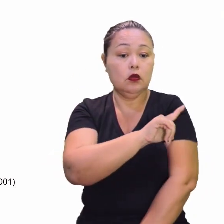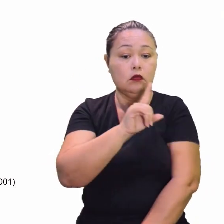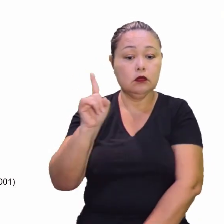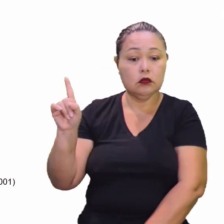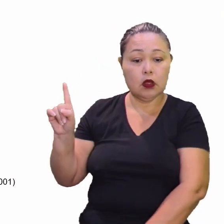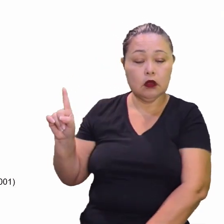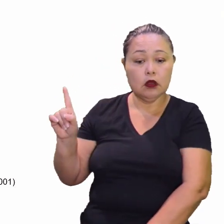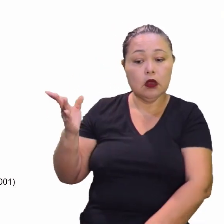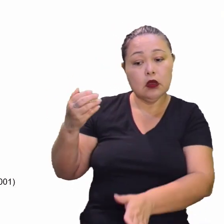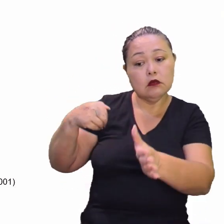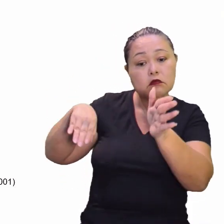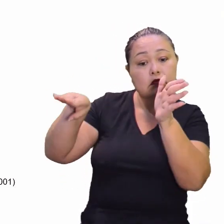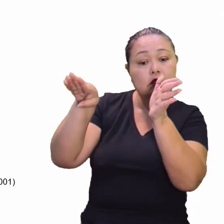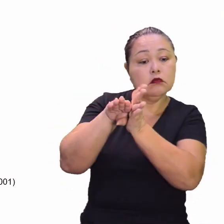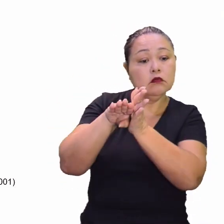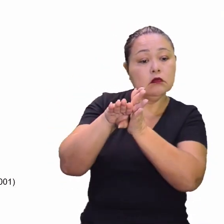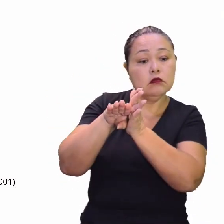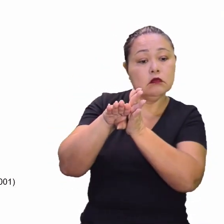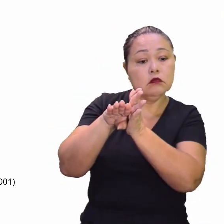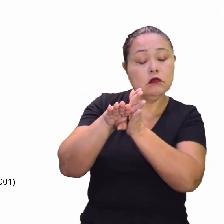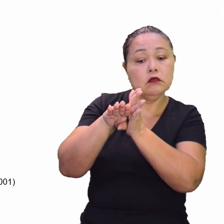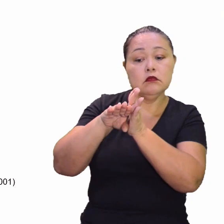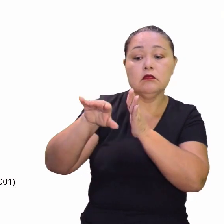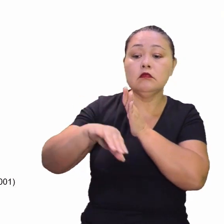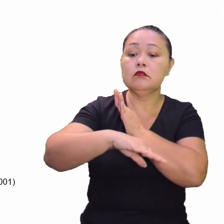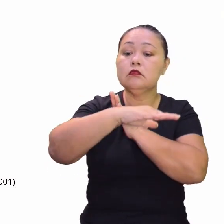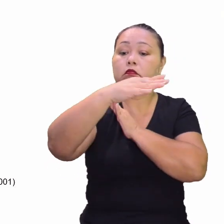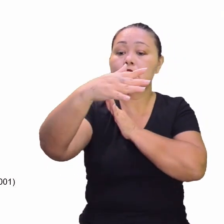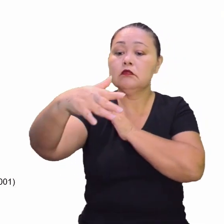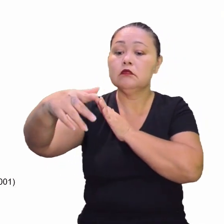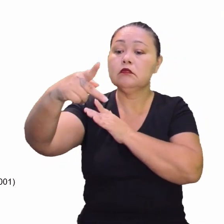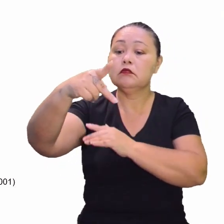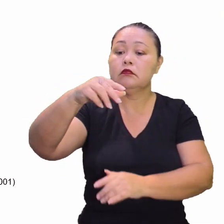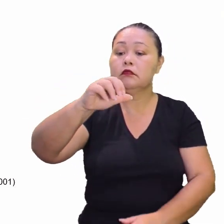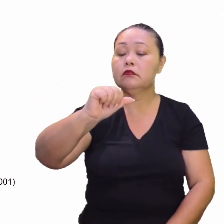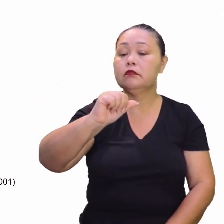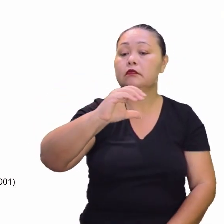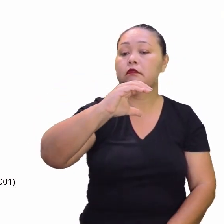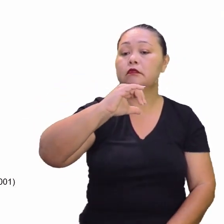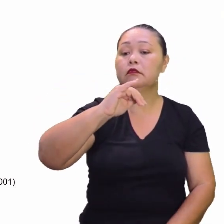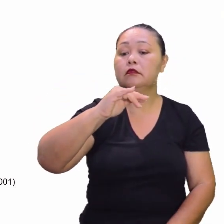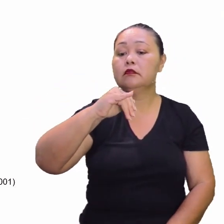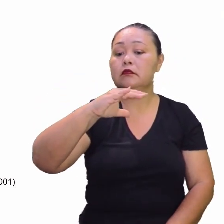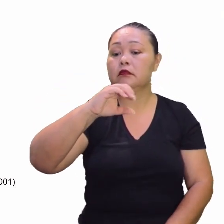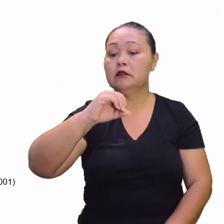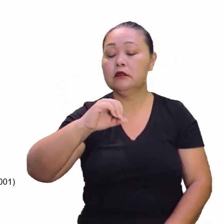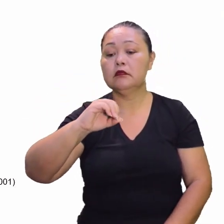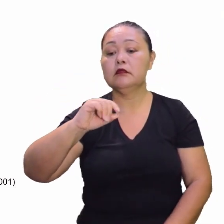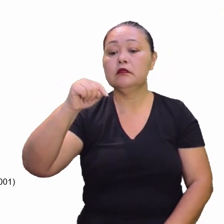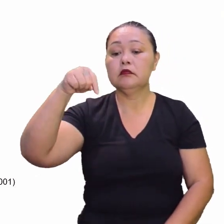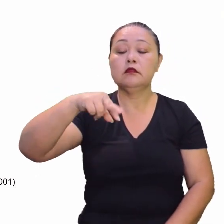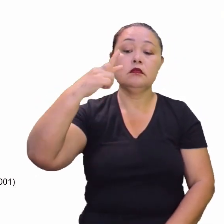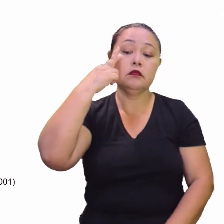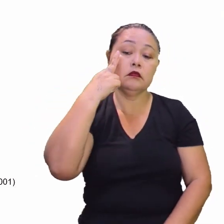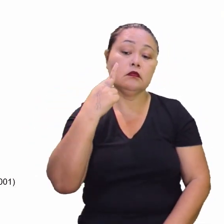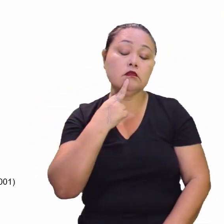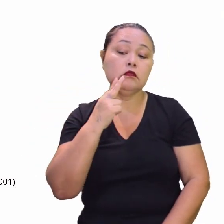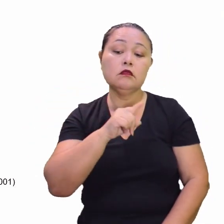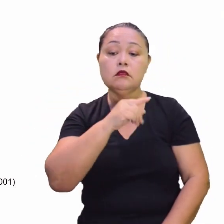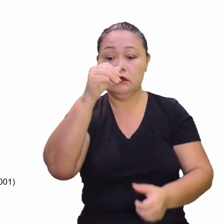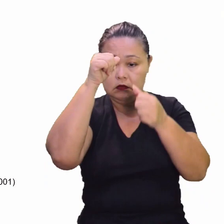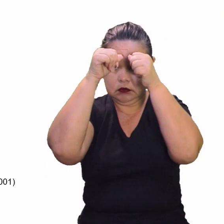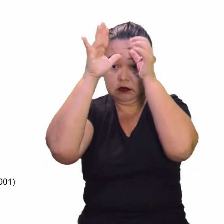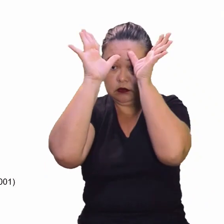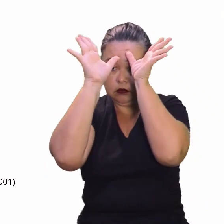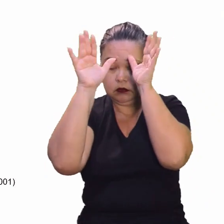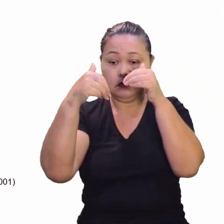essa rota aí, ó, chega até o Oceano Pacífico, né? Que é aí daqui de Rondônia, entra lá no